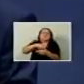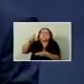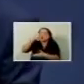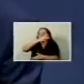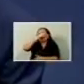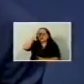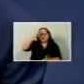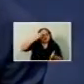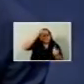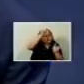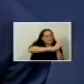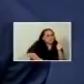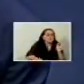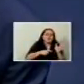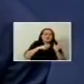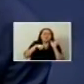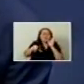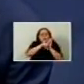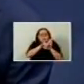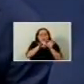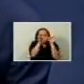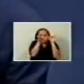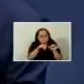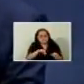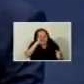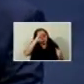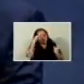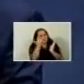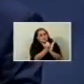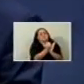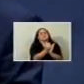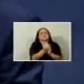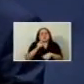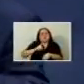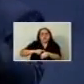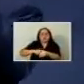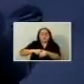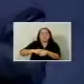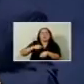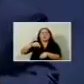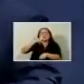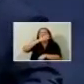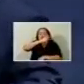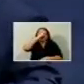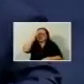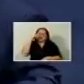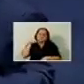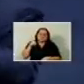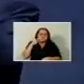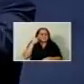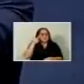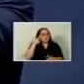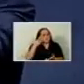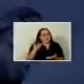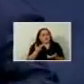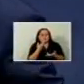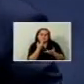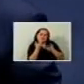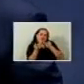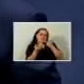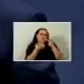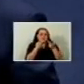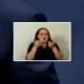sancionar, e nós teremos uma lei adequada a esse momento de debate, onde o prefeito infelizmente fala mal